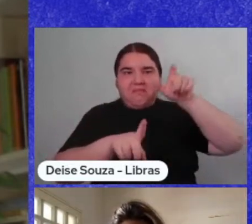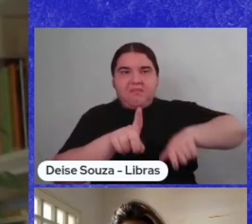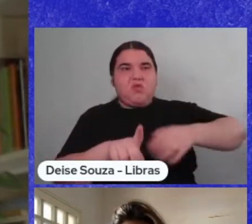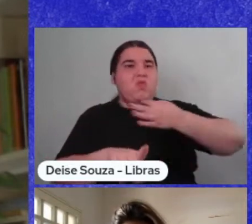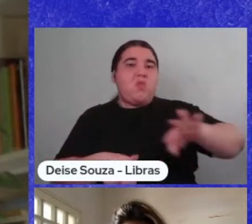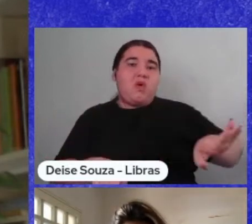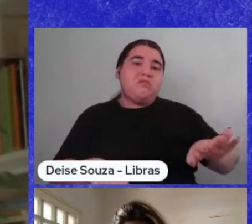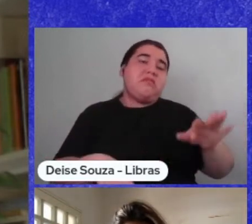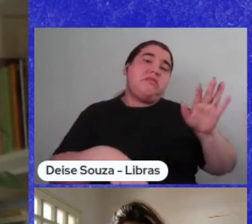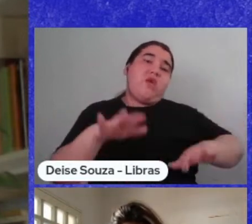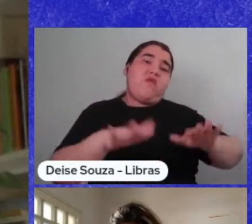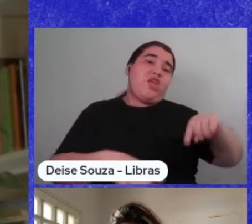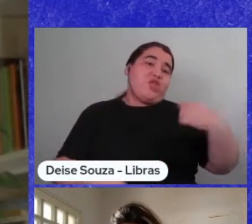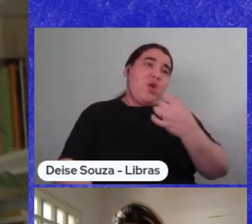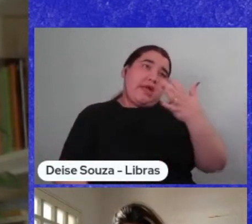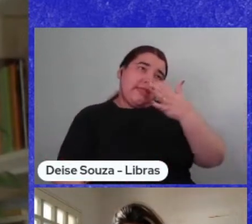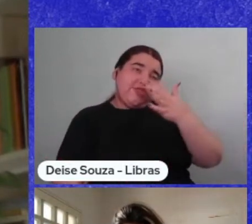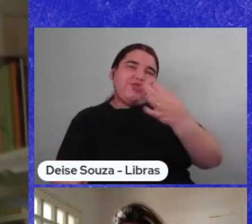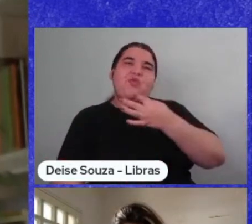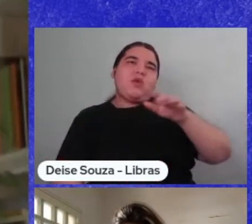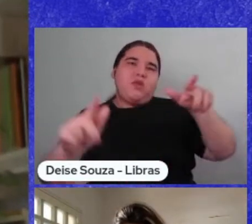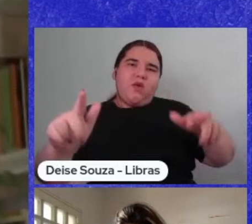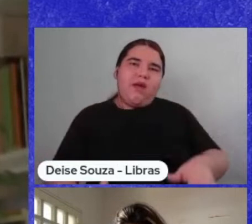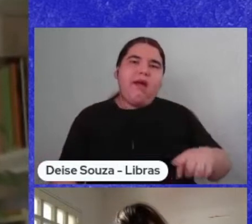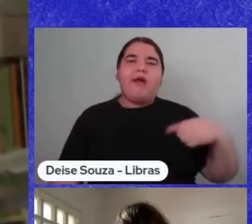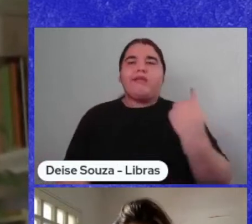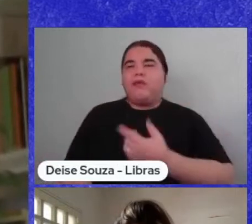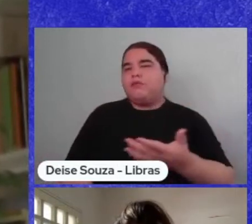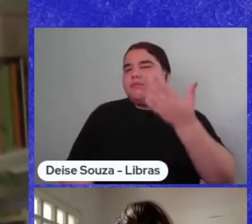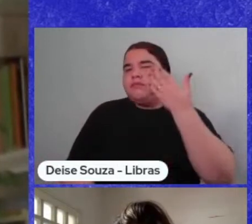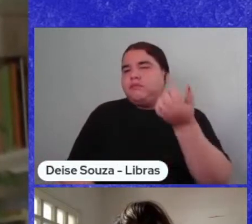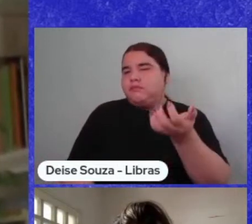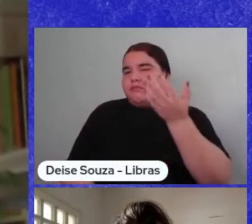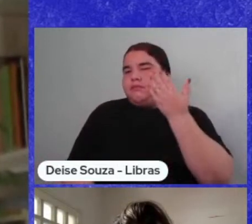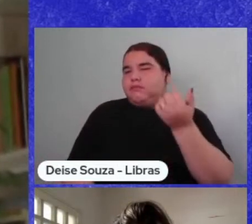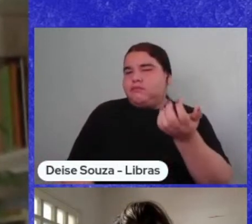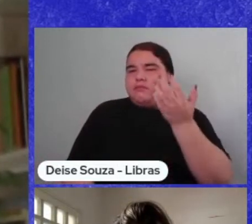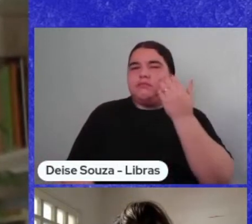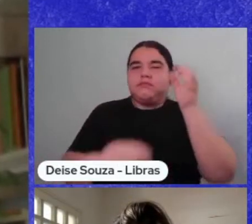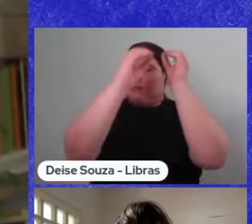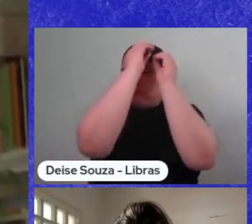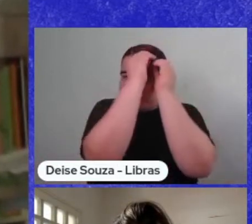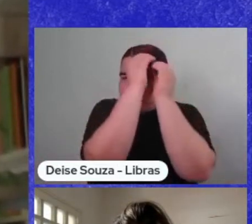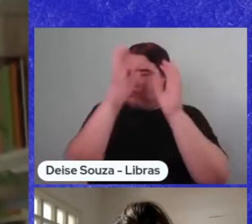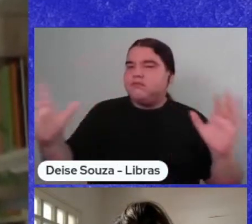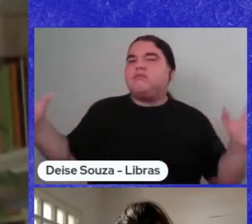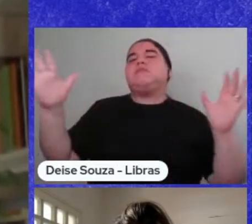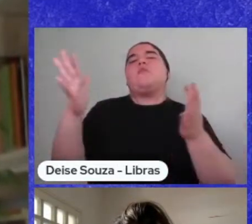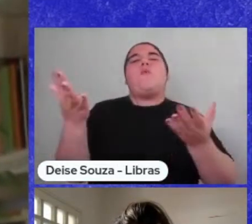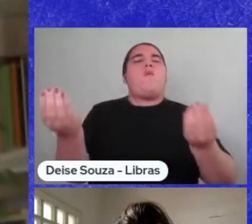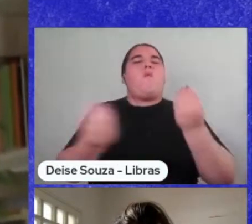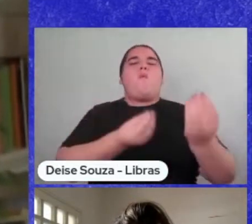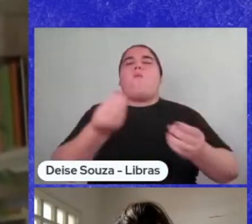e aí a gente vai também entrando nessa atmosfera criada ali por vocês, né? Então, como é que foi pensar